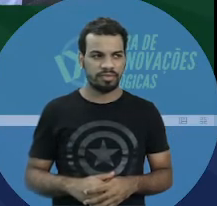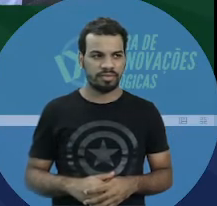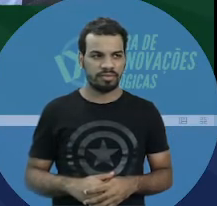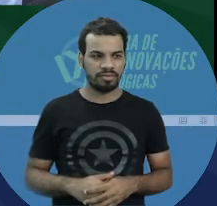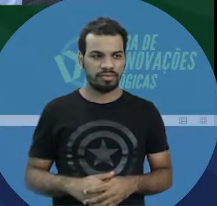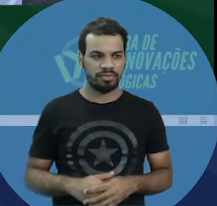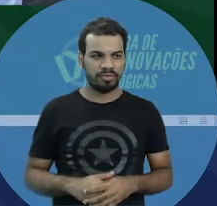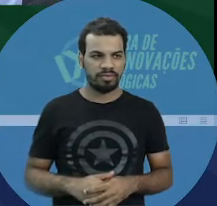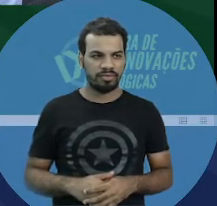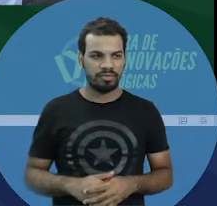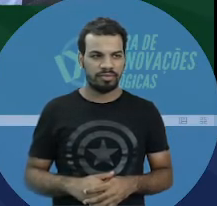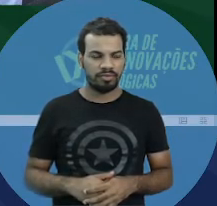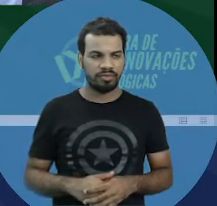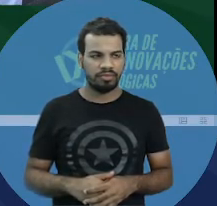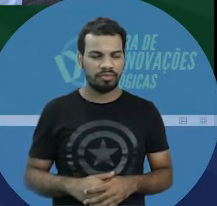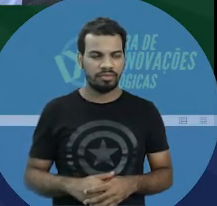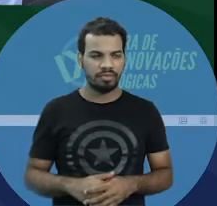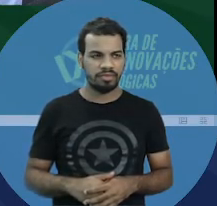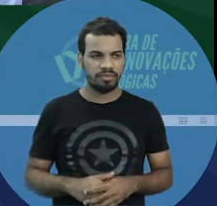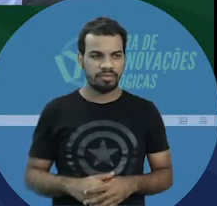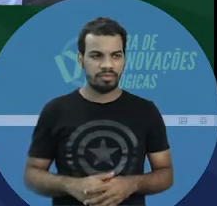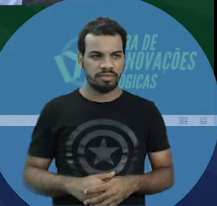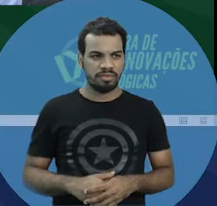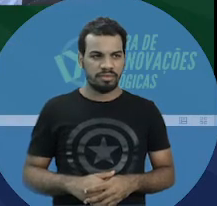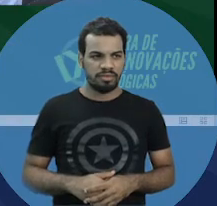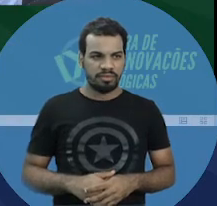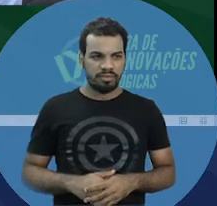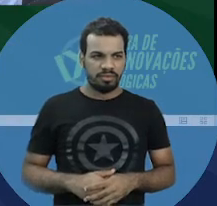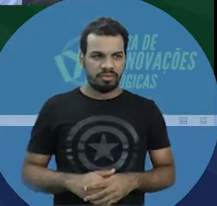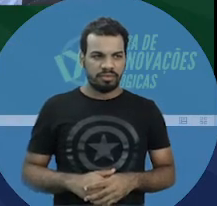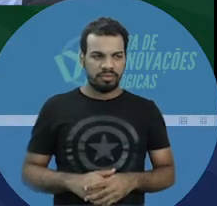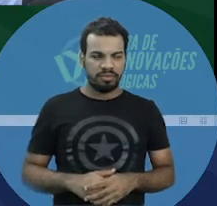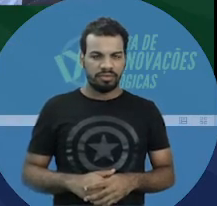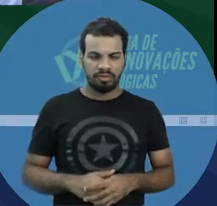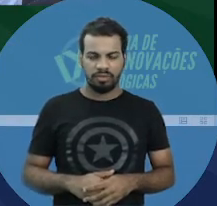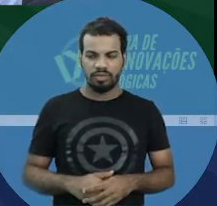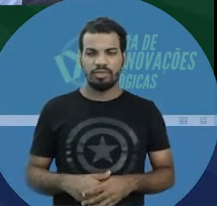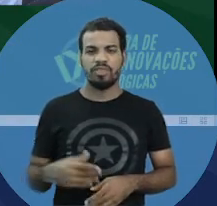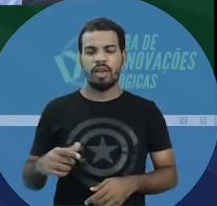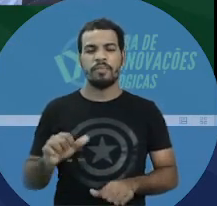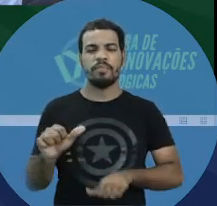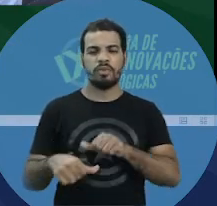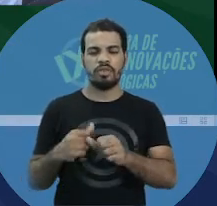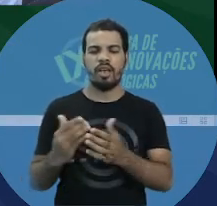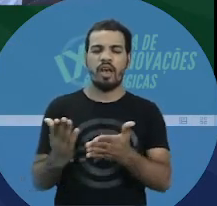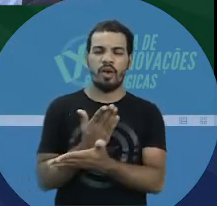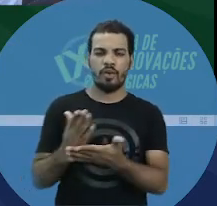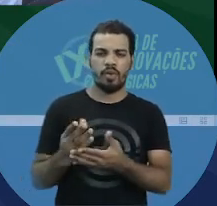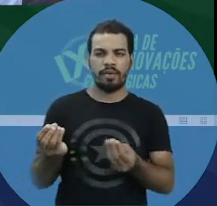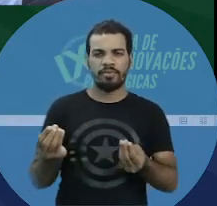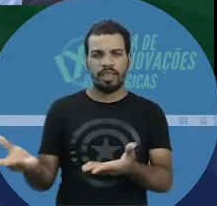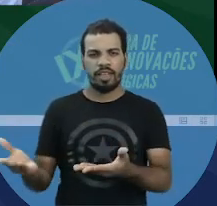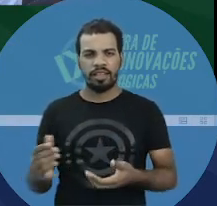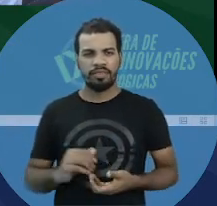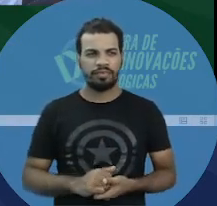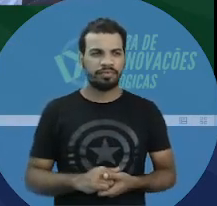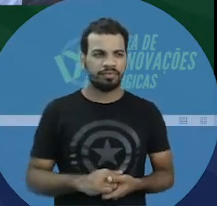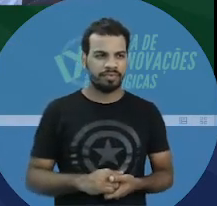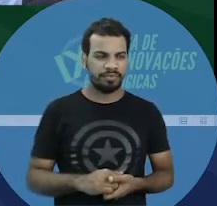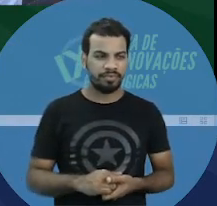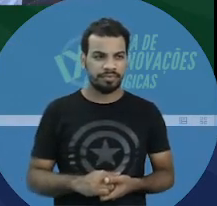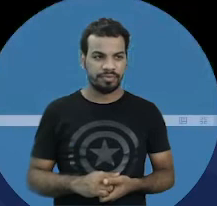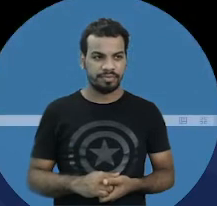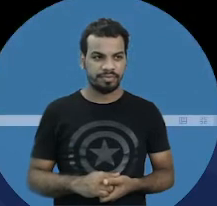Esses foram algumas mudas que nós preparamos e entregamos a eles. Pode passar.